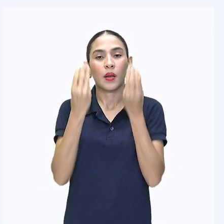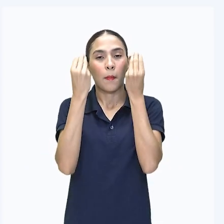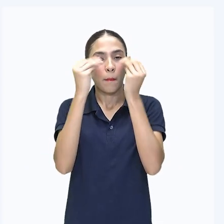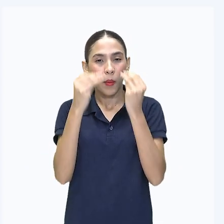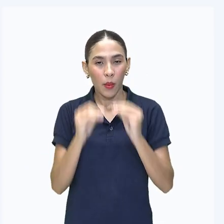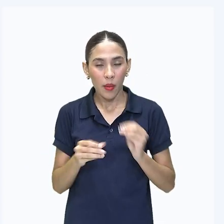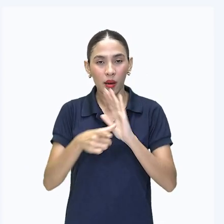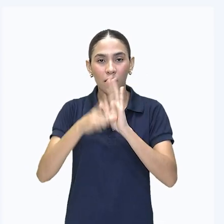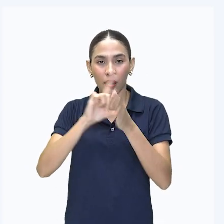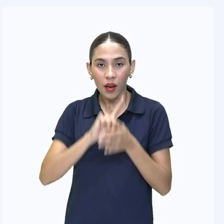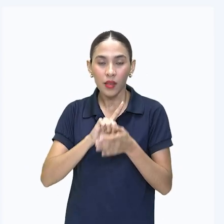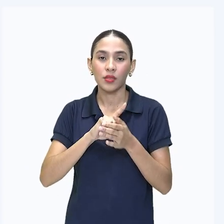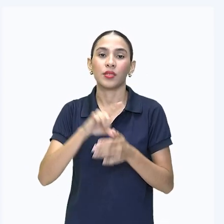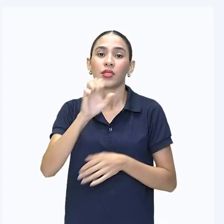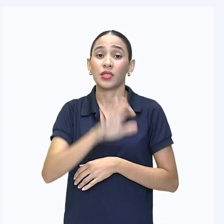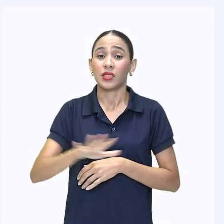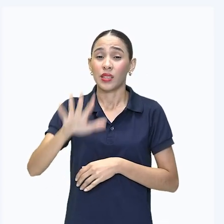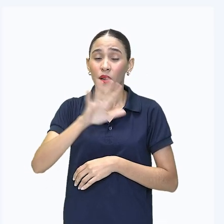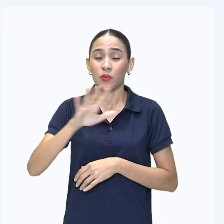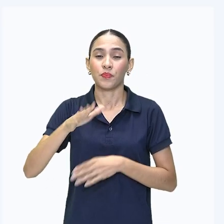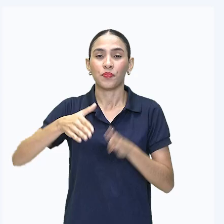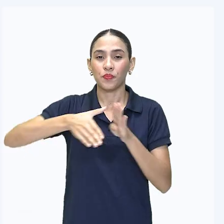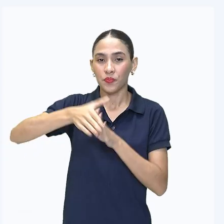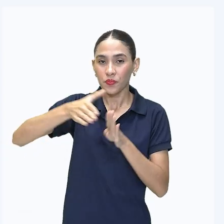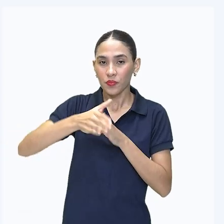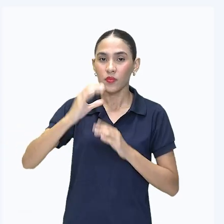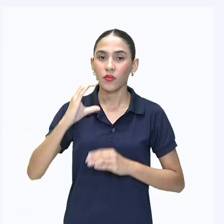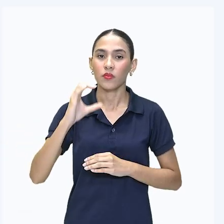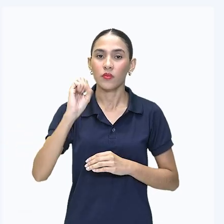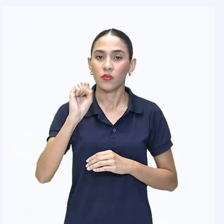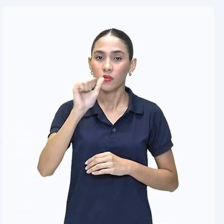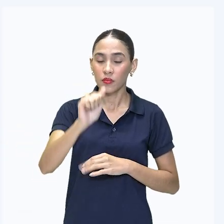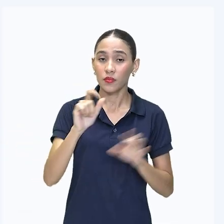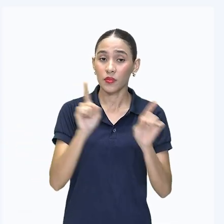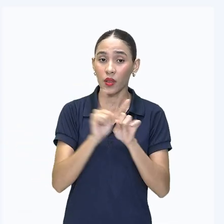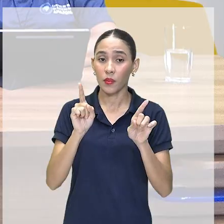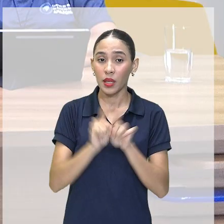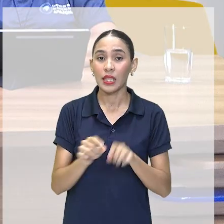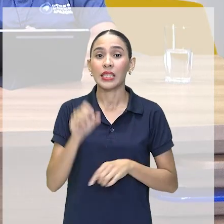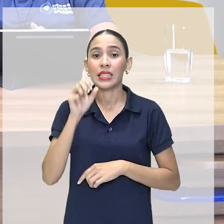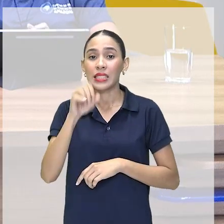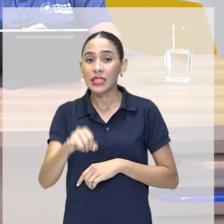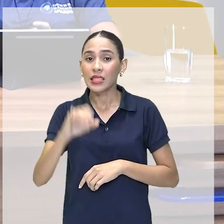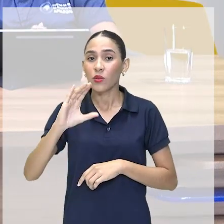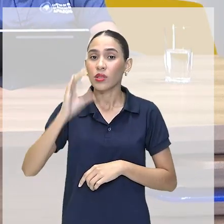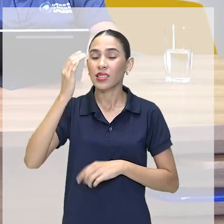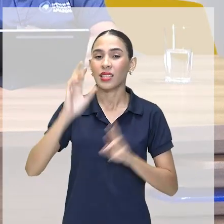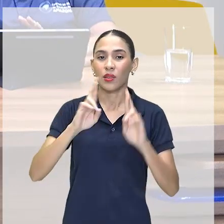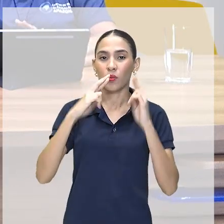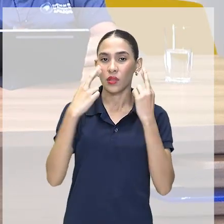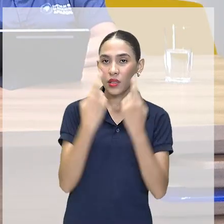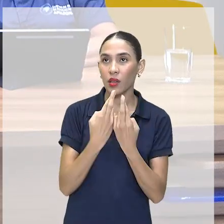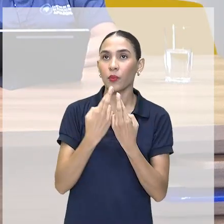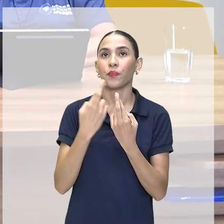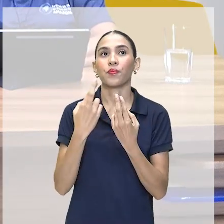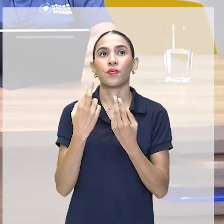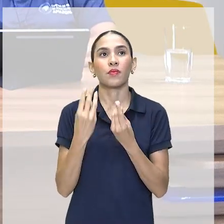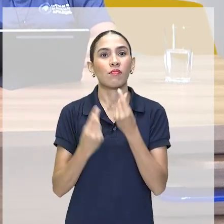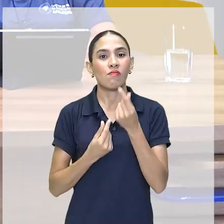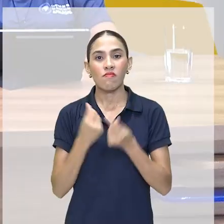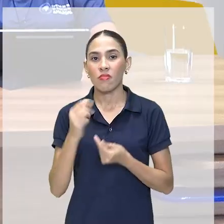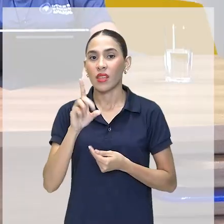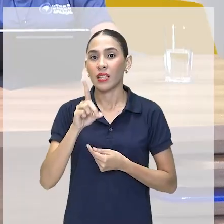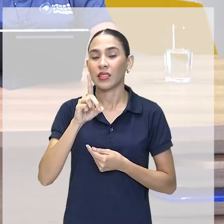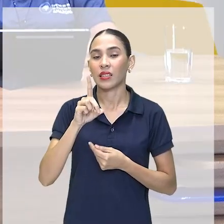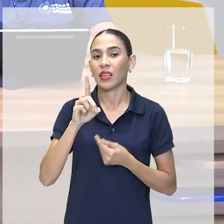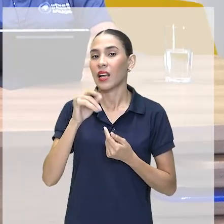para o lançamento. De maneira geral, existem recomendações no CSA também. Então, assim, se houver alguma reunião,